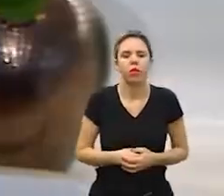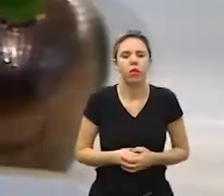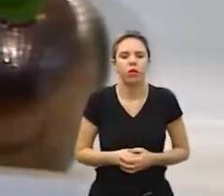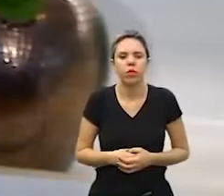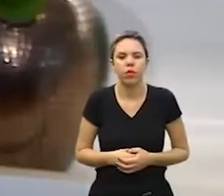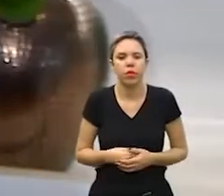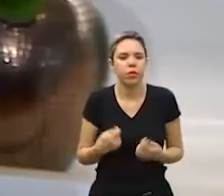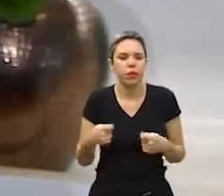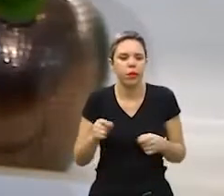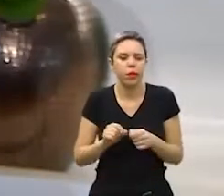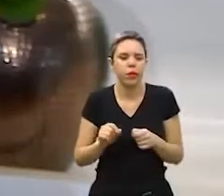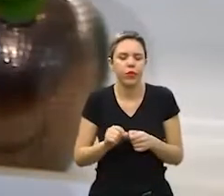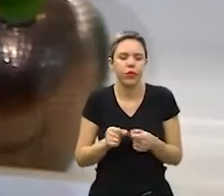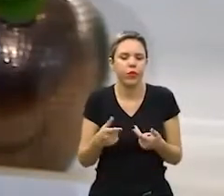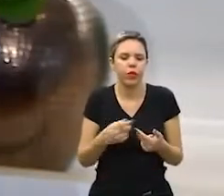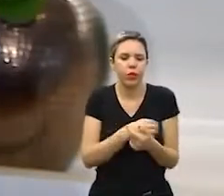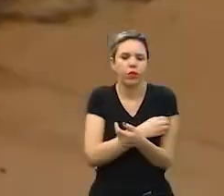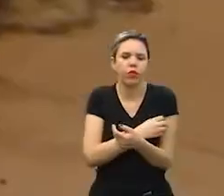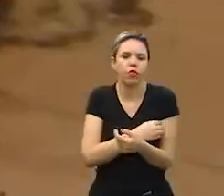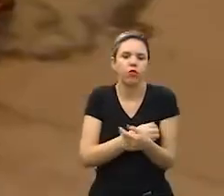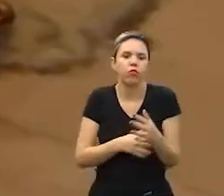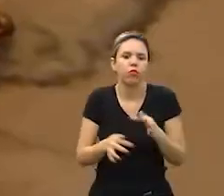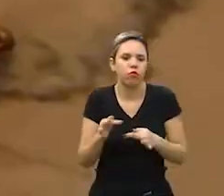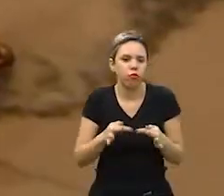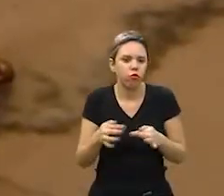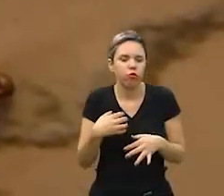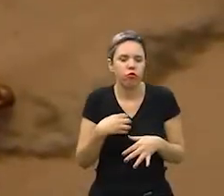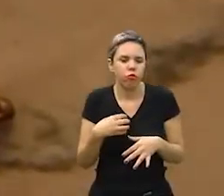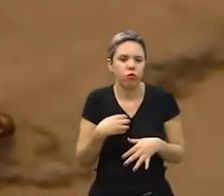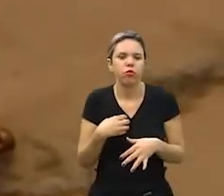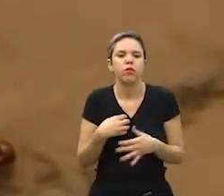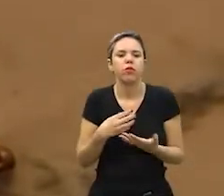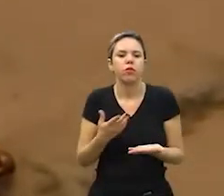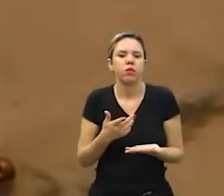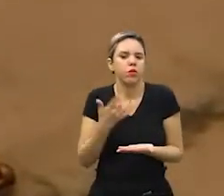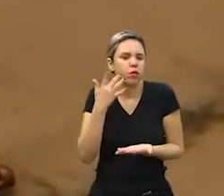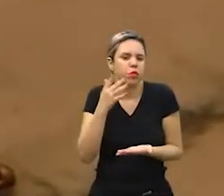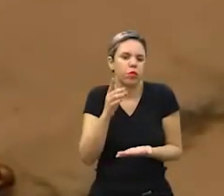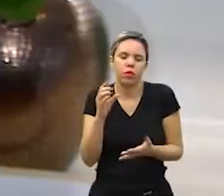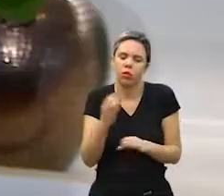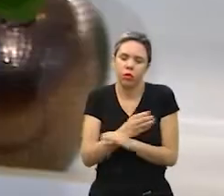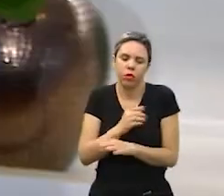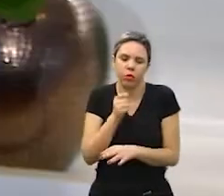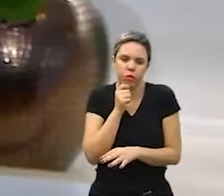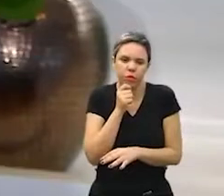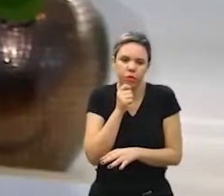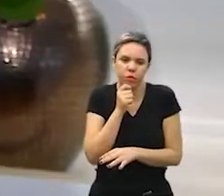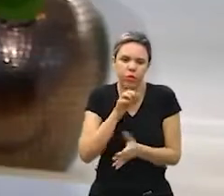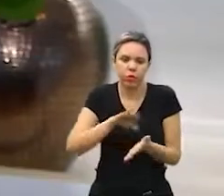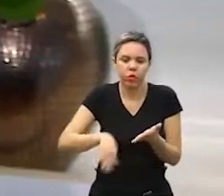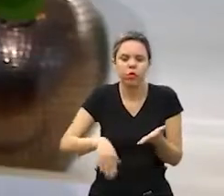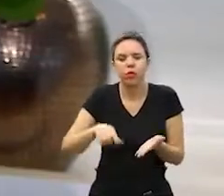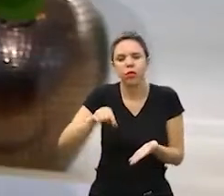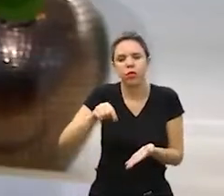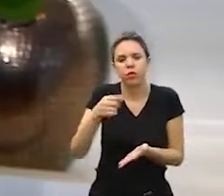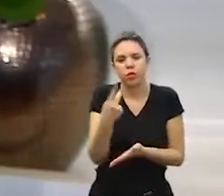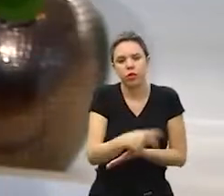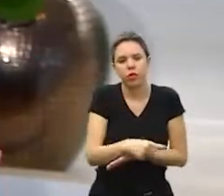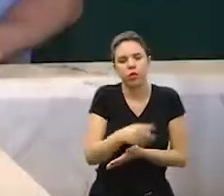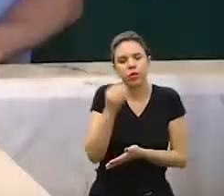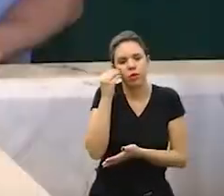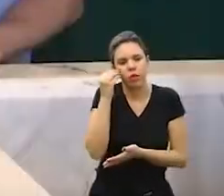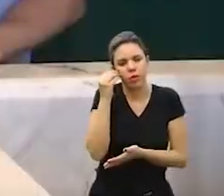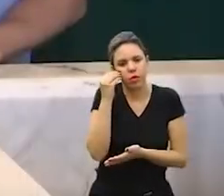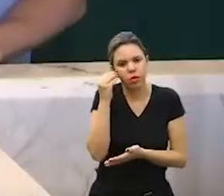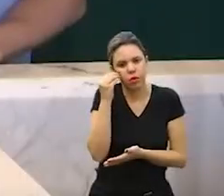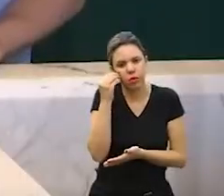baixo. Então eu falei, eu preciso fazer alguma forma que desidrate, não 100%, mas que tire um pouco do caldinho dela. Eu